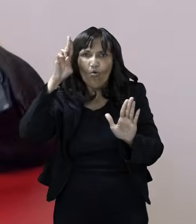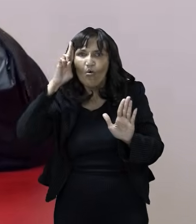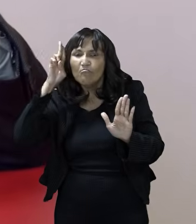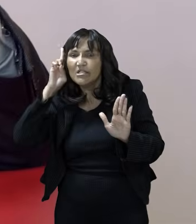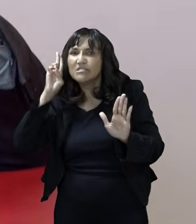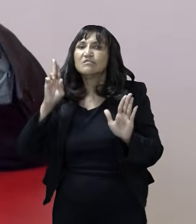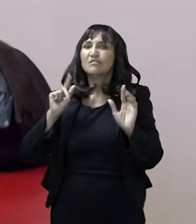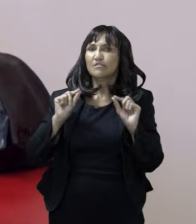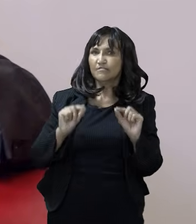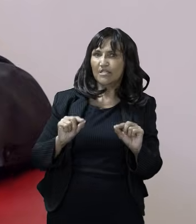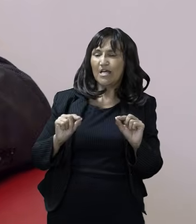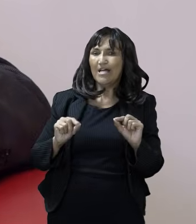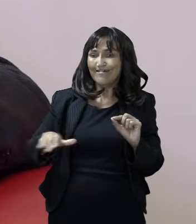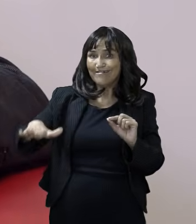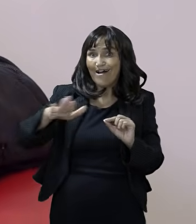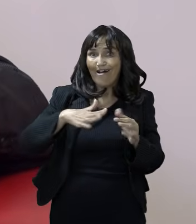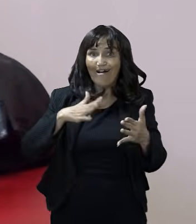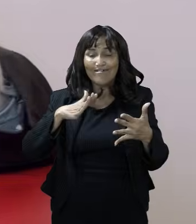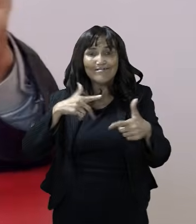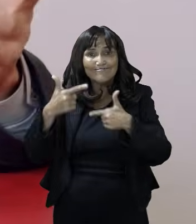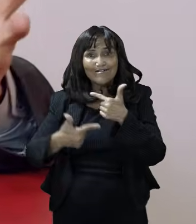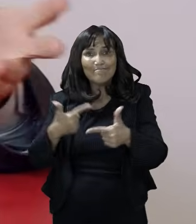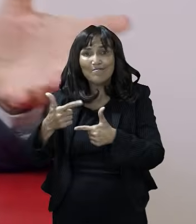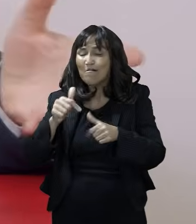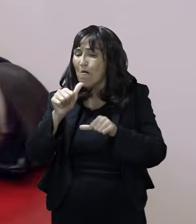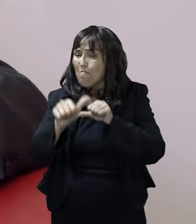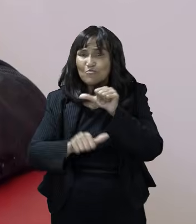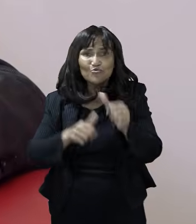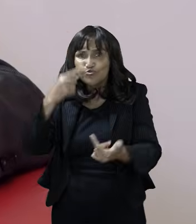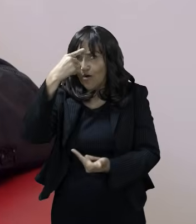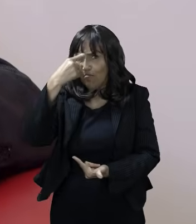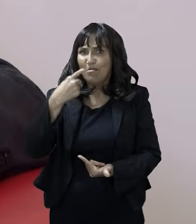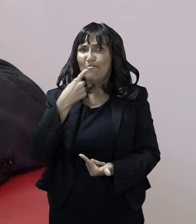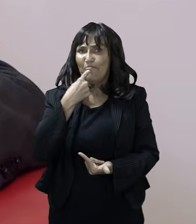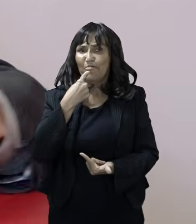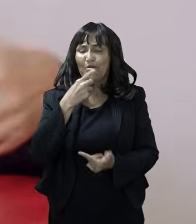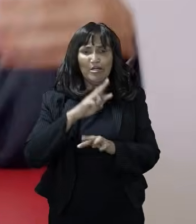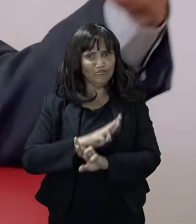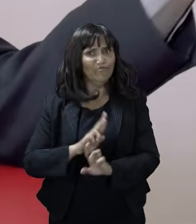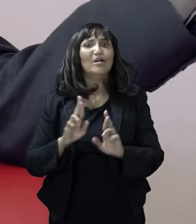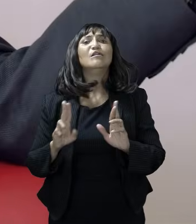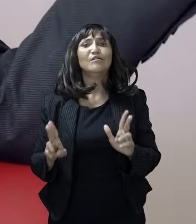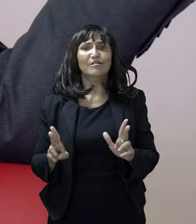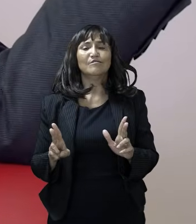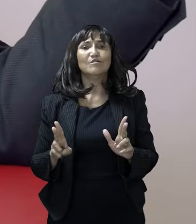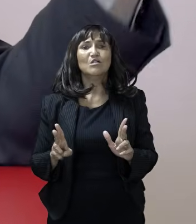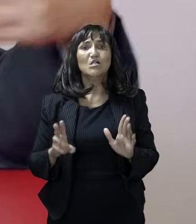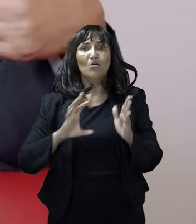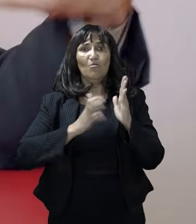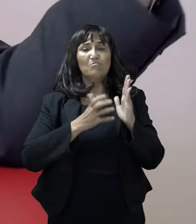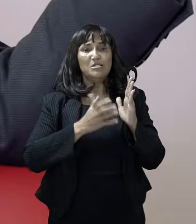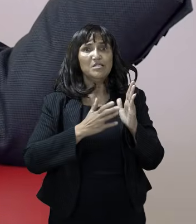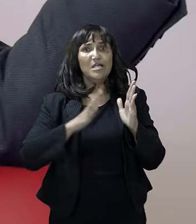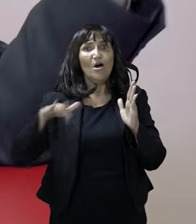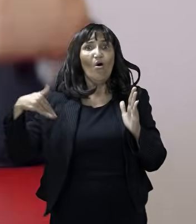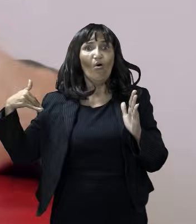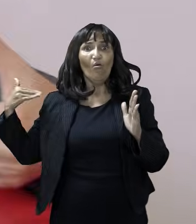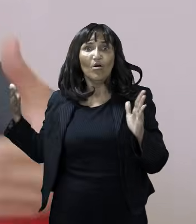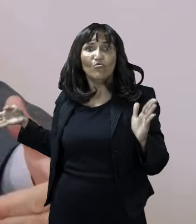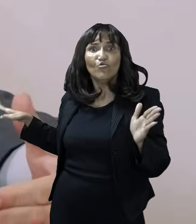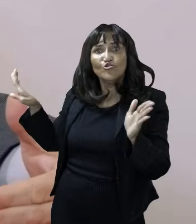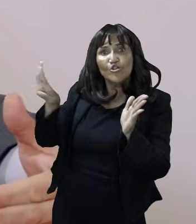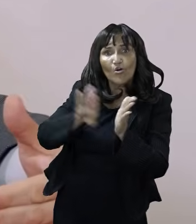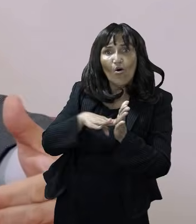essa classe trabalhadora, ela mudou o perfil, que é isso que a gente estava falando no início, quer dizer, o PT, quando nasceu, era uma classe